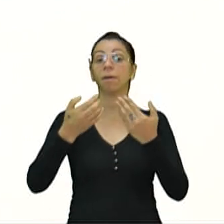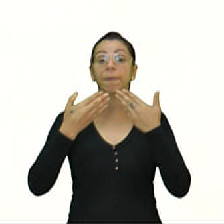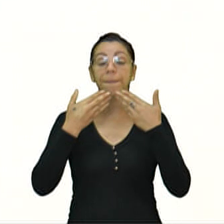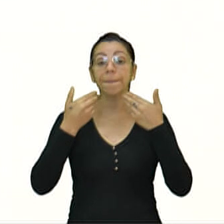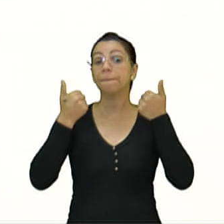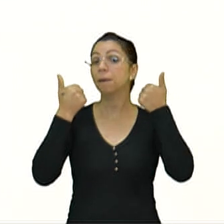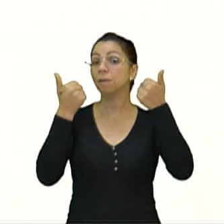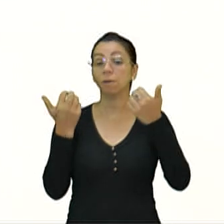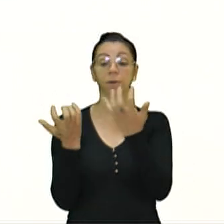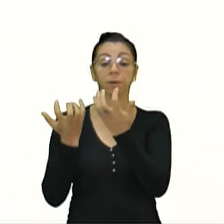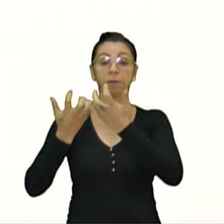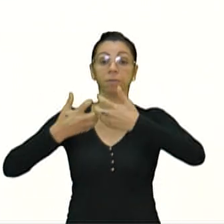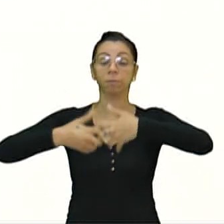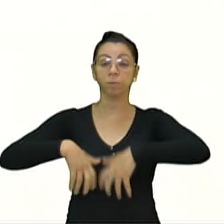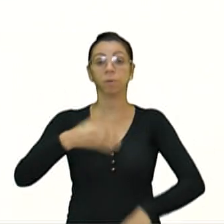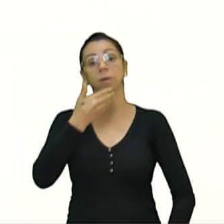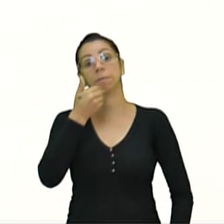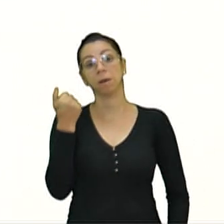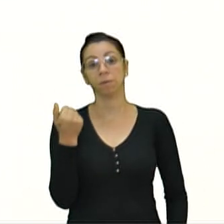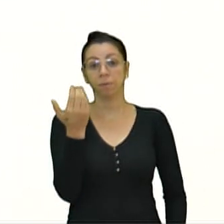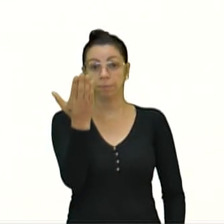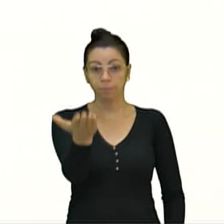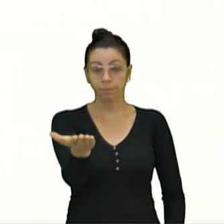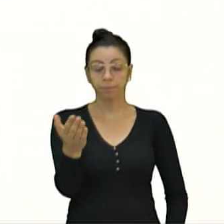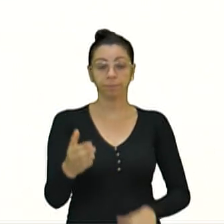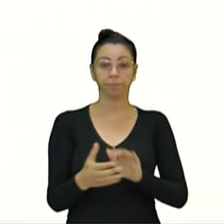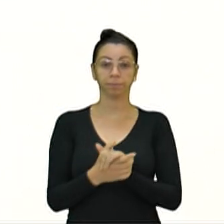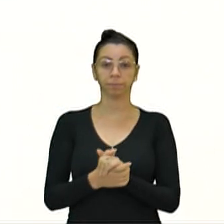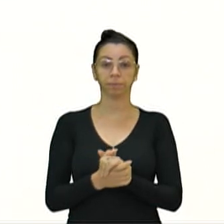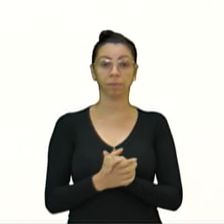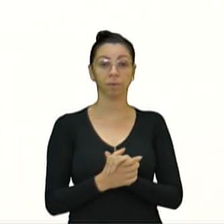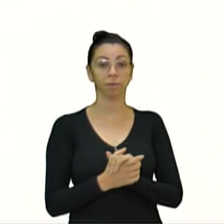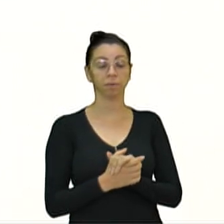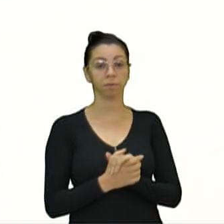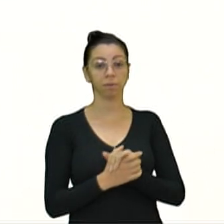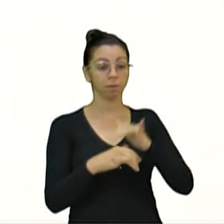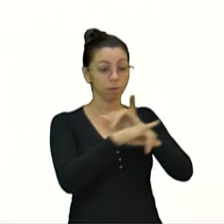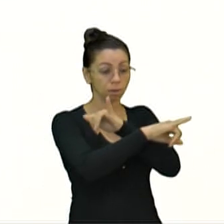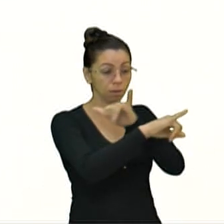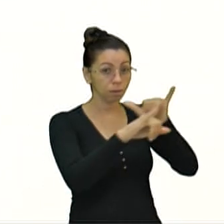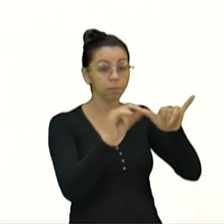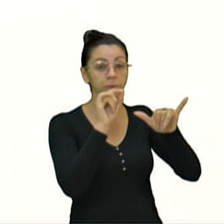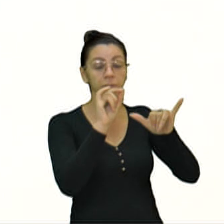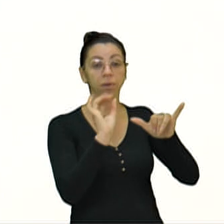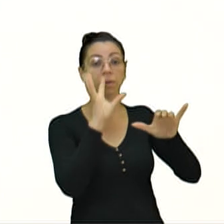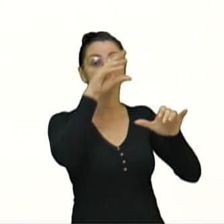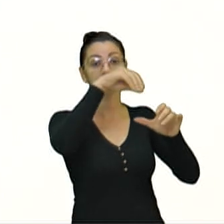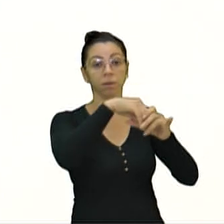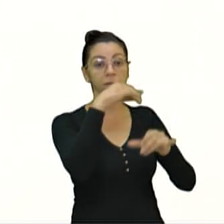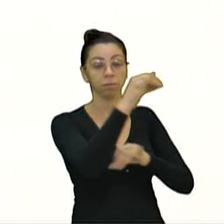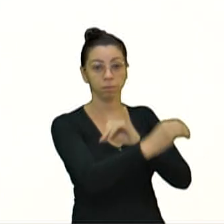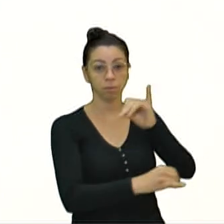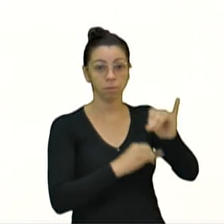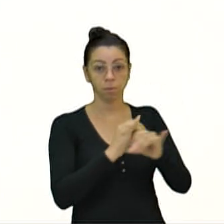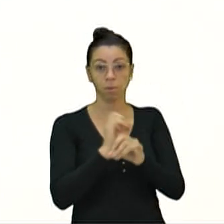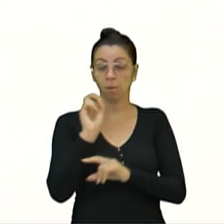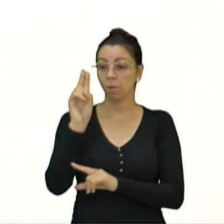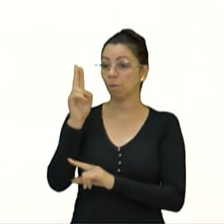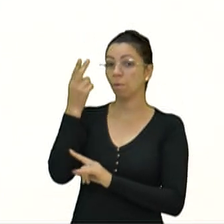que funciona mais para você? Anúncios na internet ou comerciais na